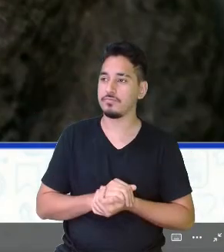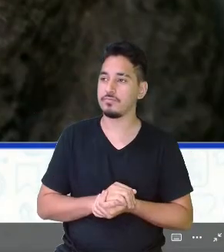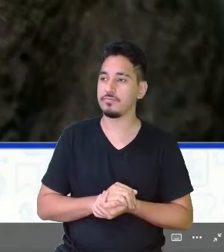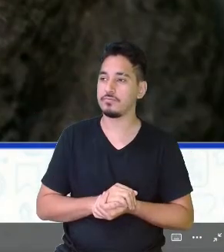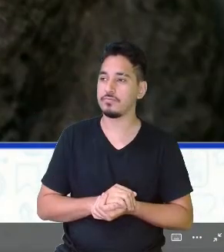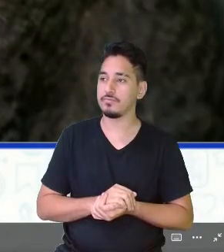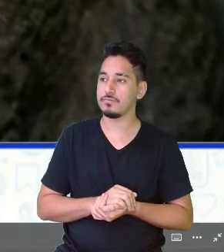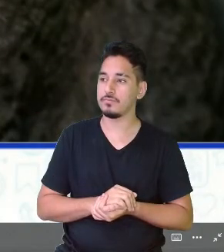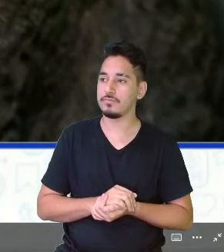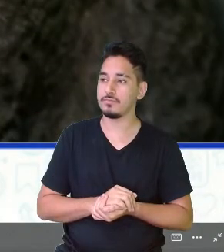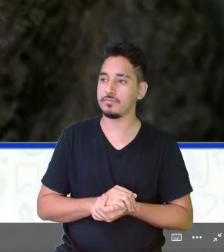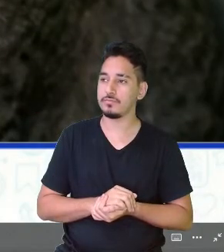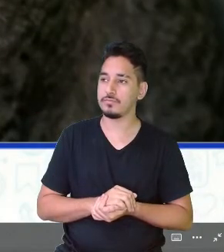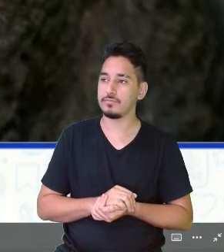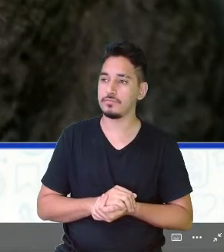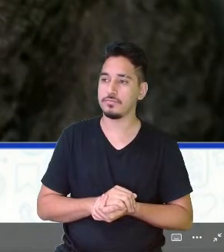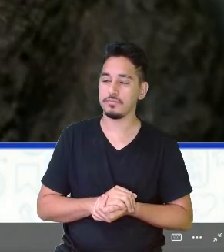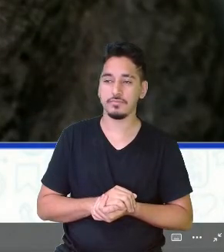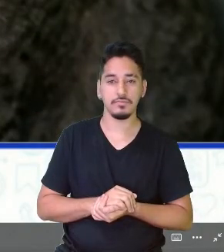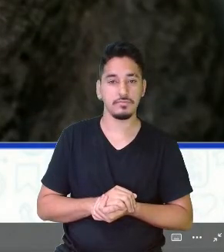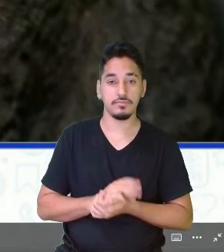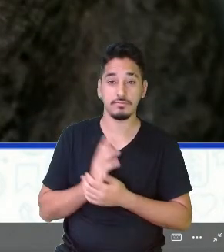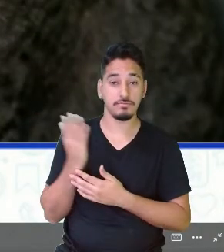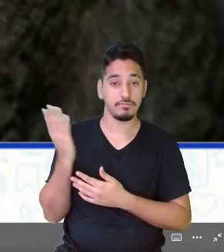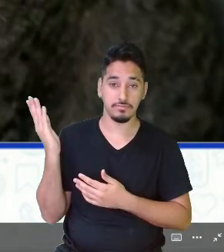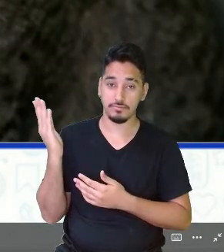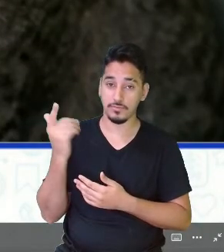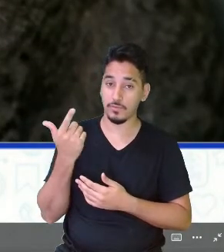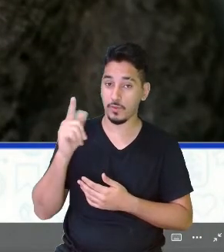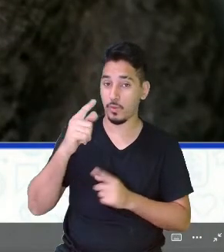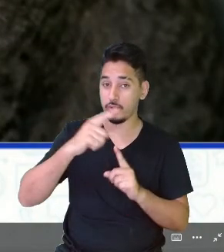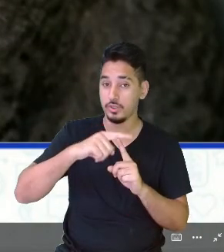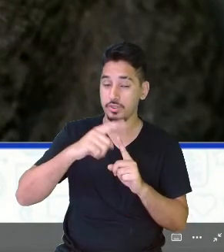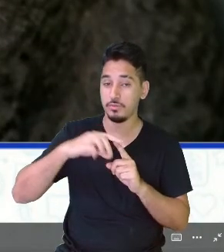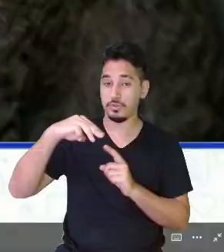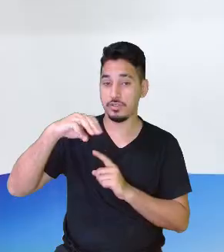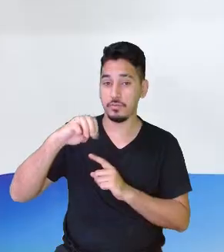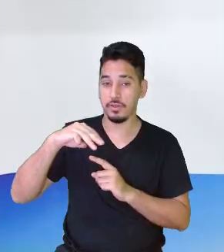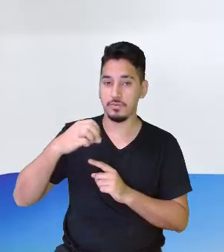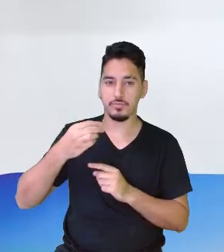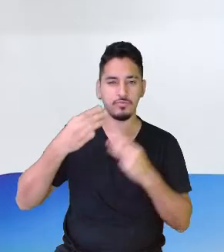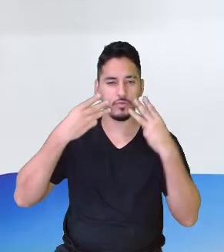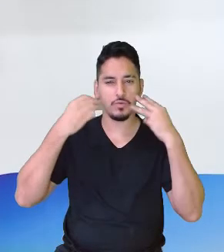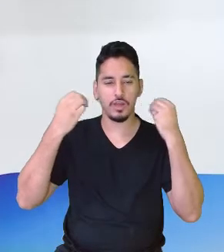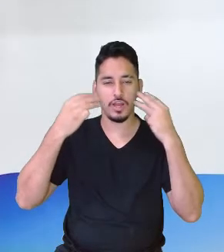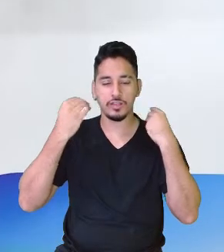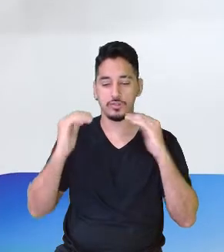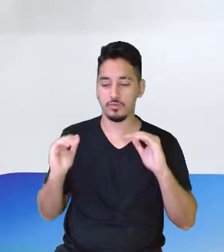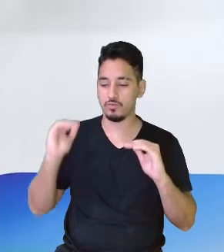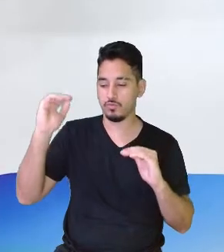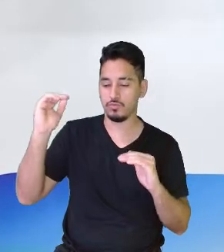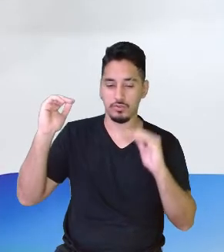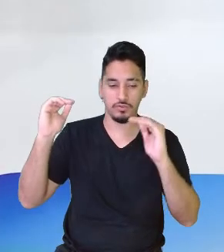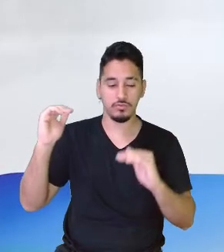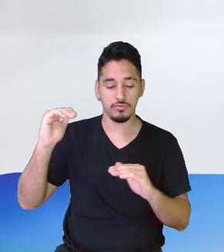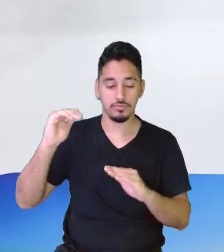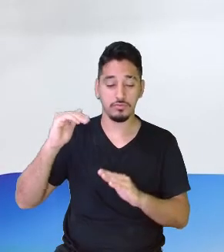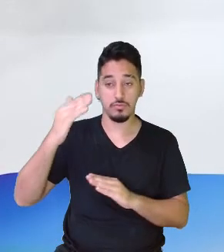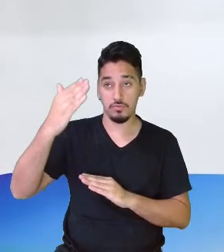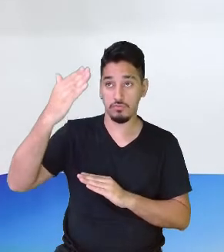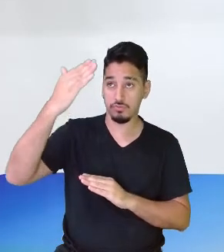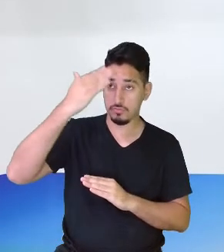Eu e o peso esmagador da existência. Um gatinho maior e um gatinho menor dizendo, é isso,